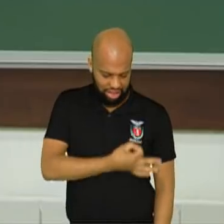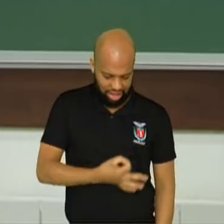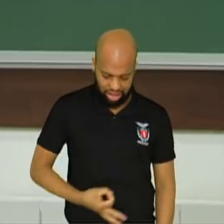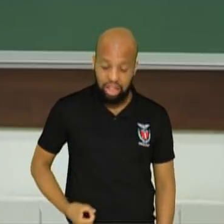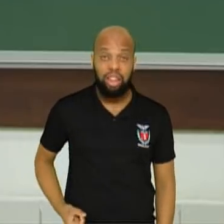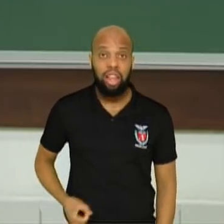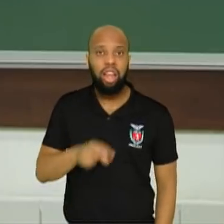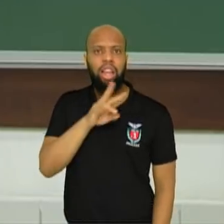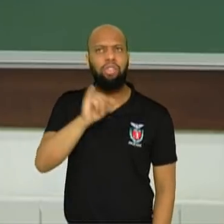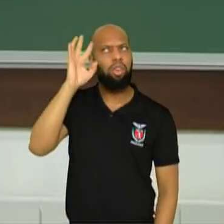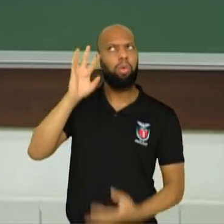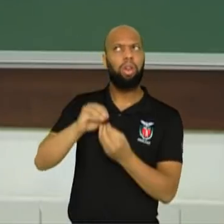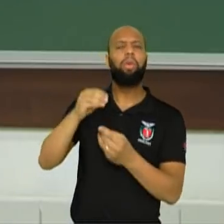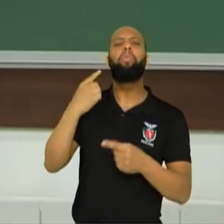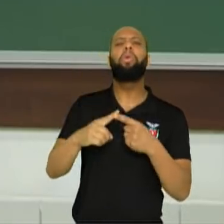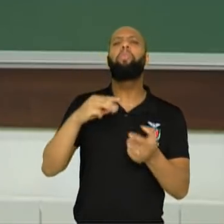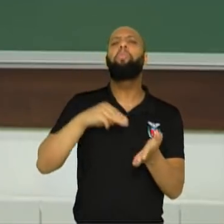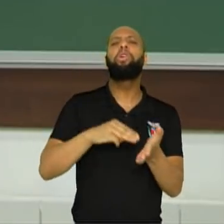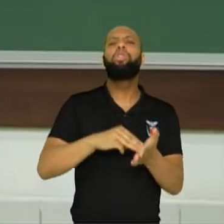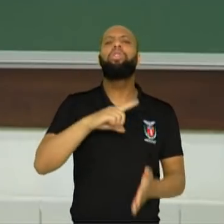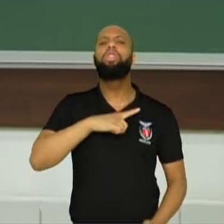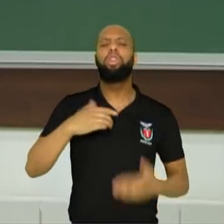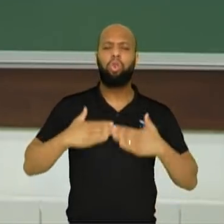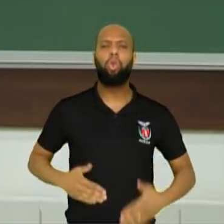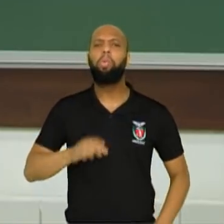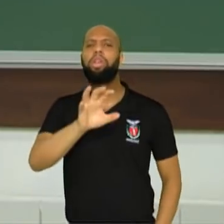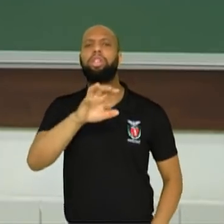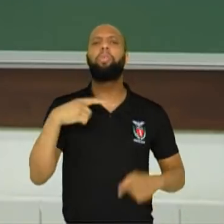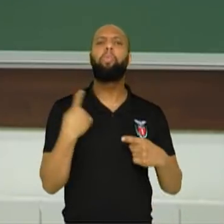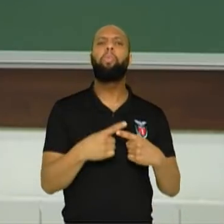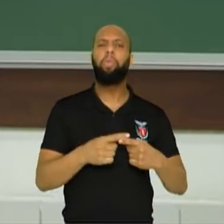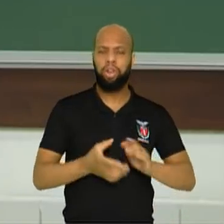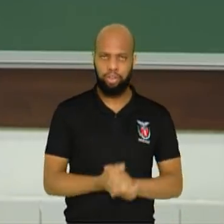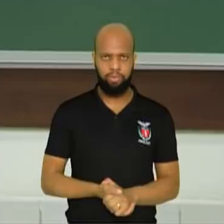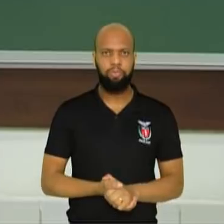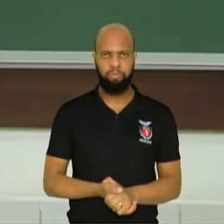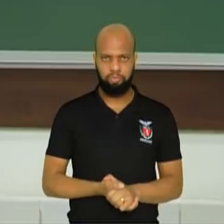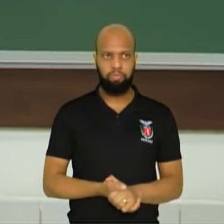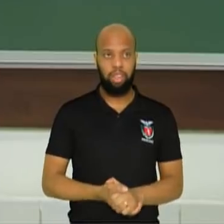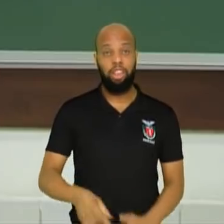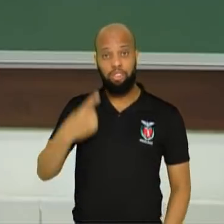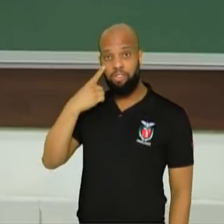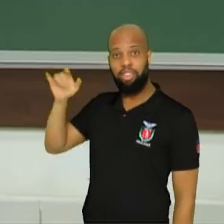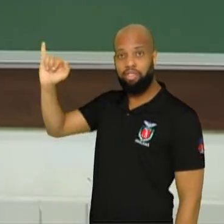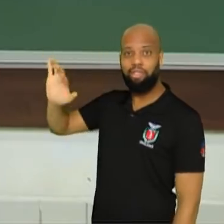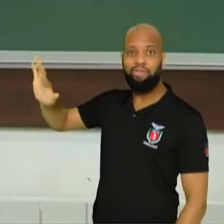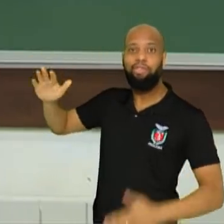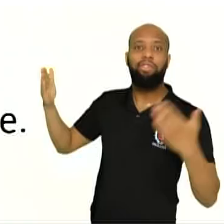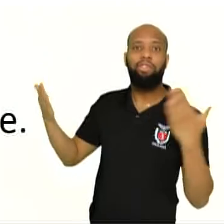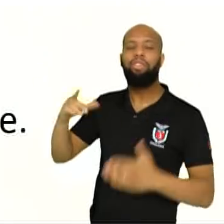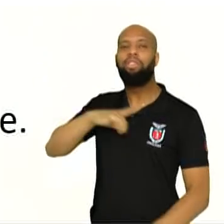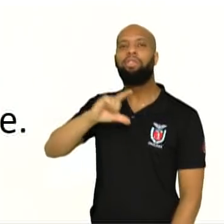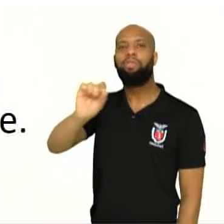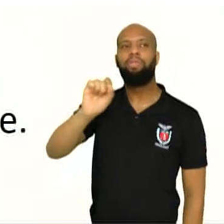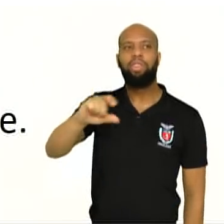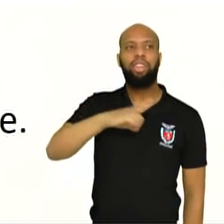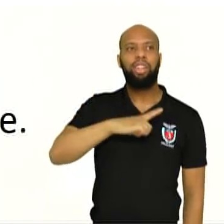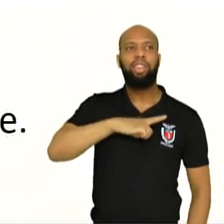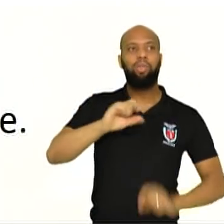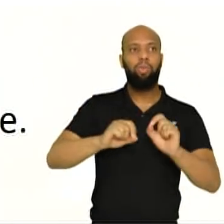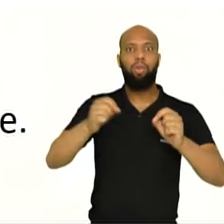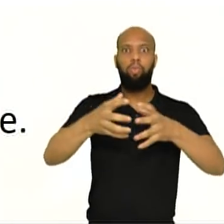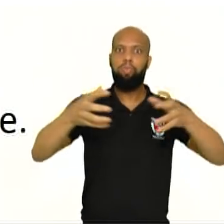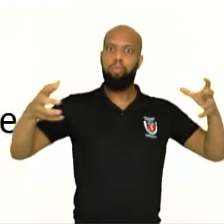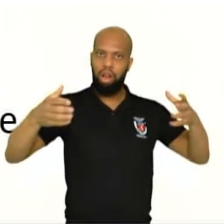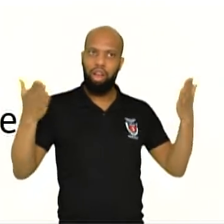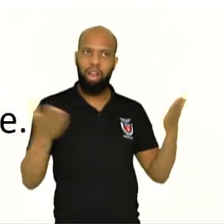a pouquinho o porquê que é tão importante ela ter um corpo com poros. Ok? Aqui na imagem da tela, a gente tem uma esponja bem